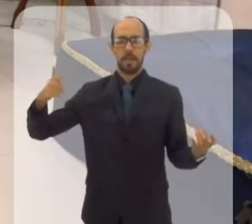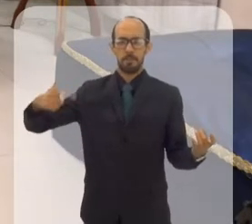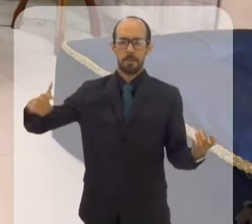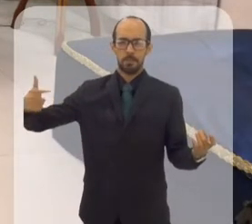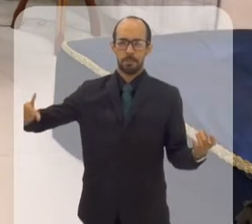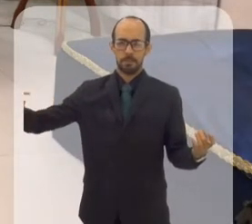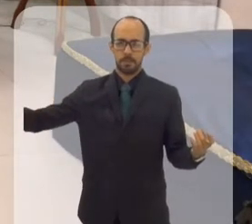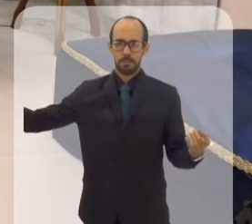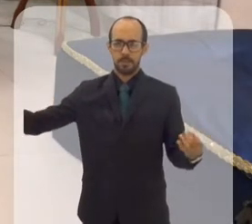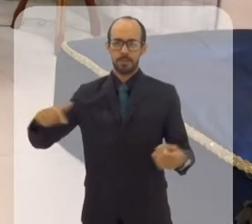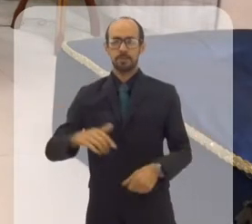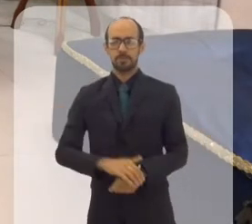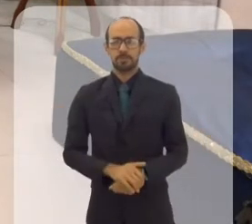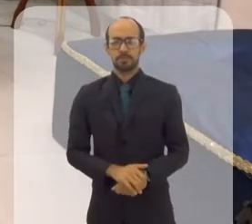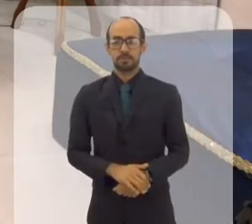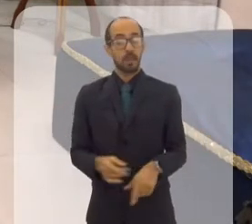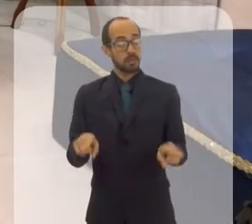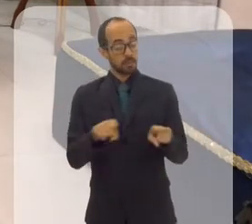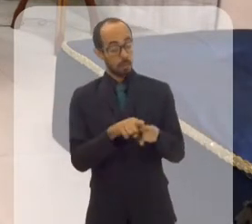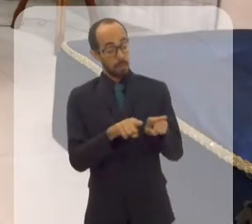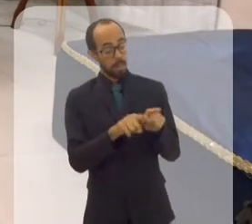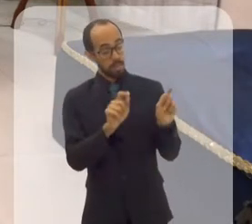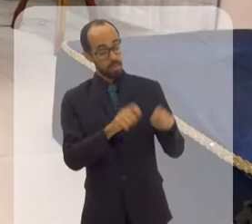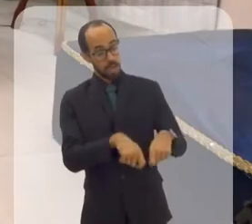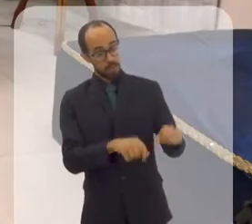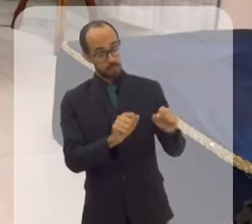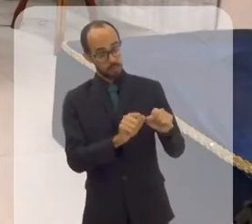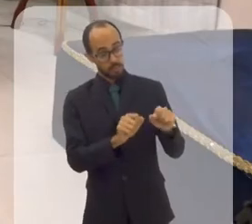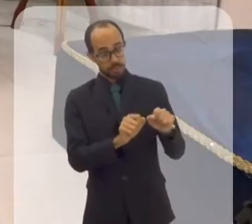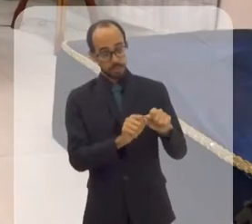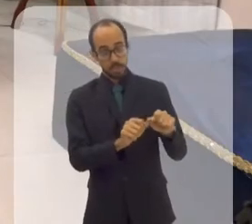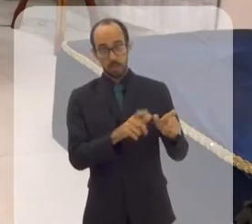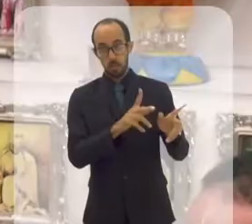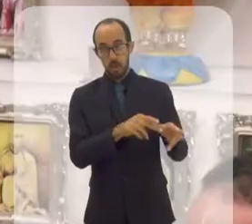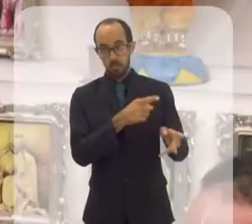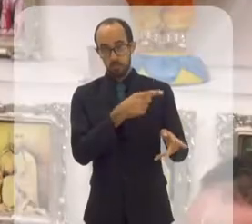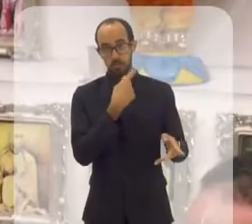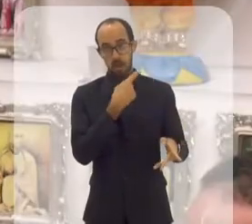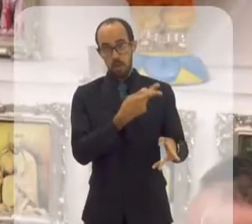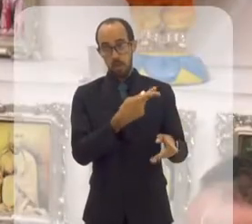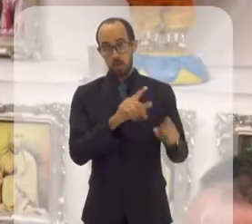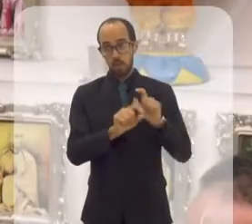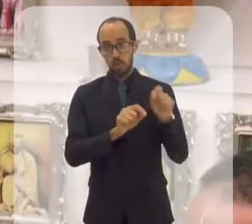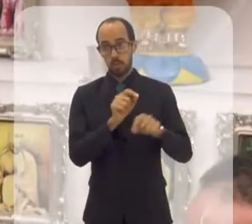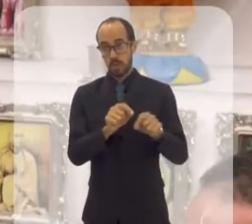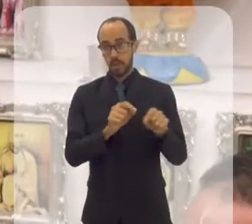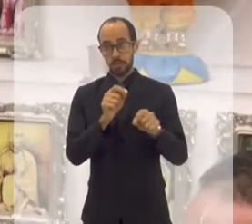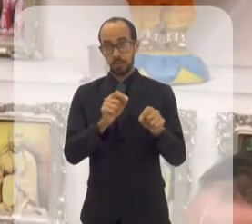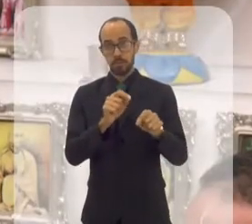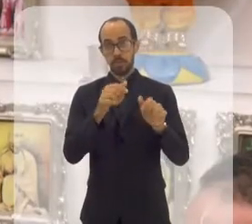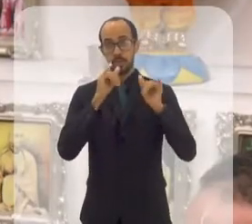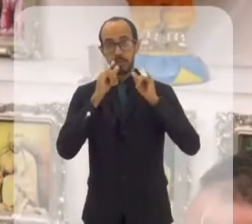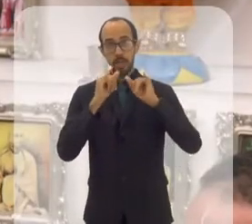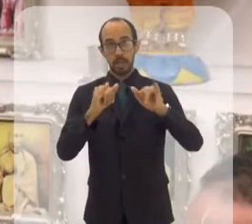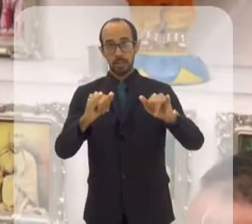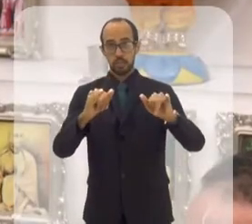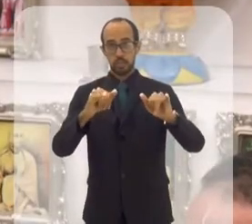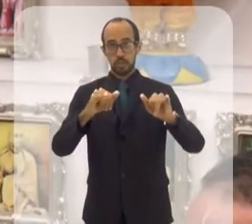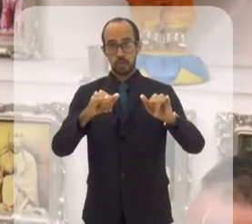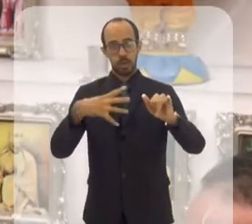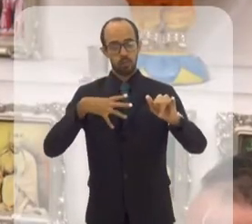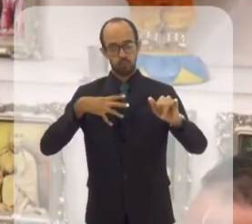mântrica. Certo. Tá? Que também você pode fazê-lo, como você disse, para emanar